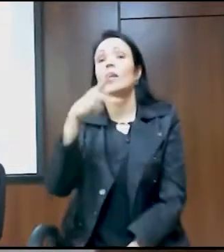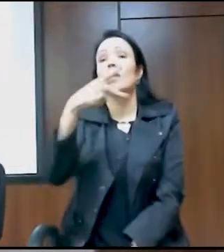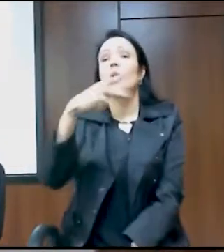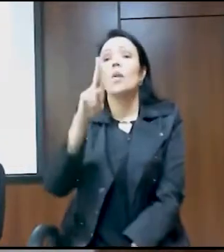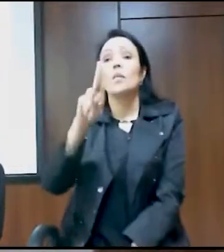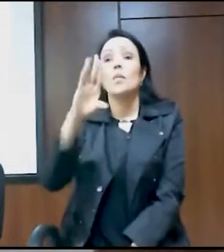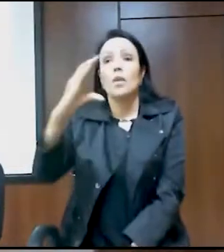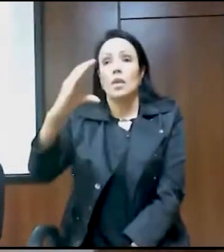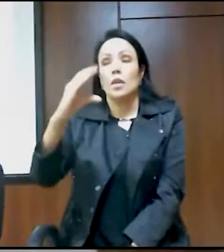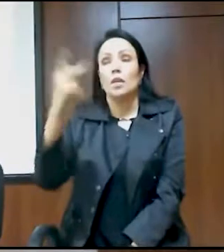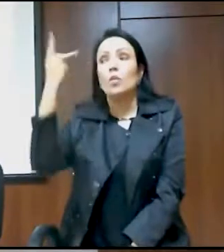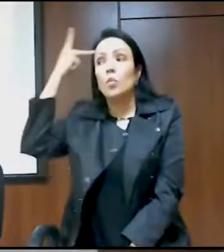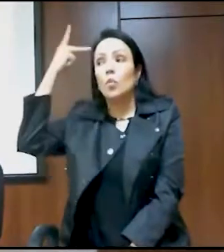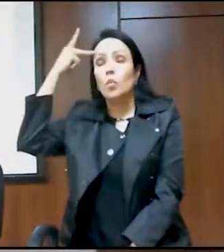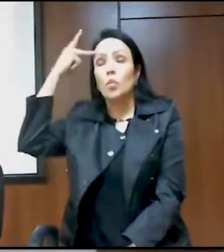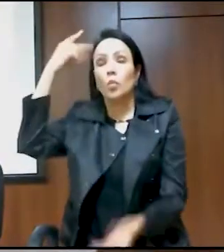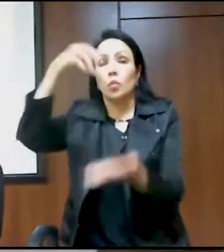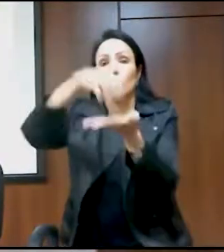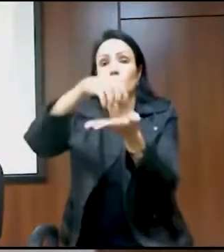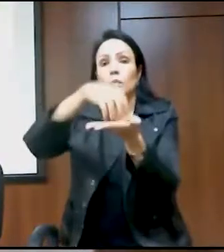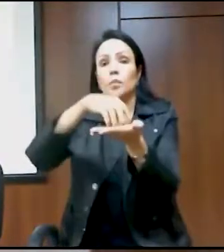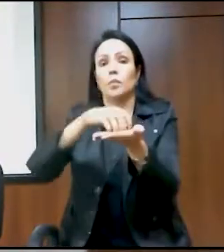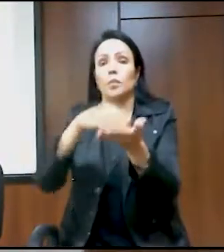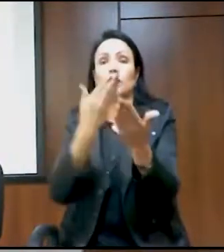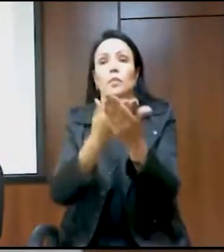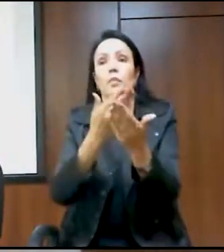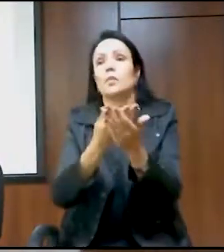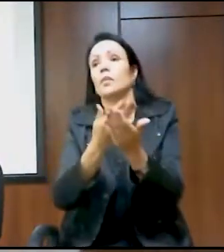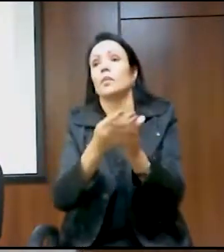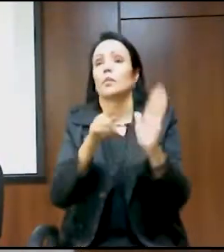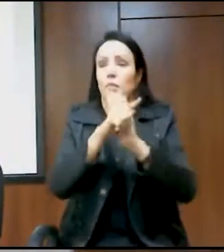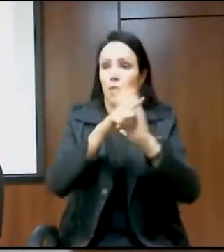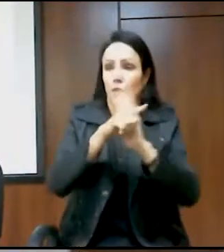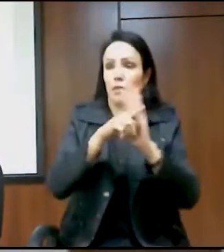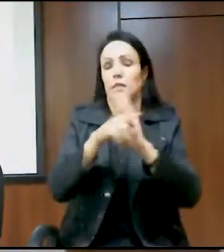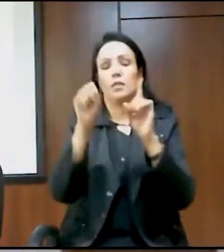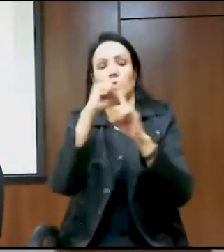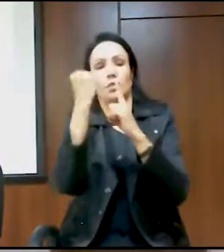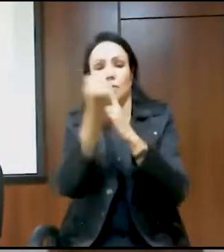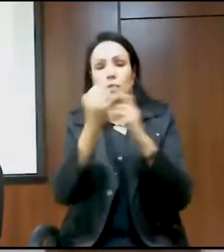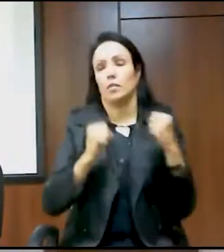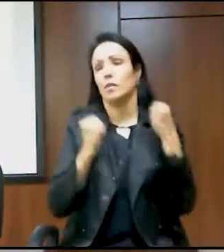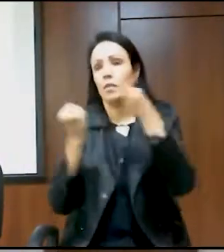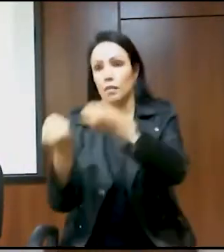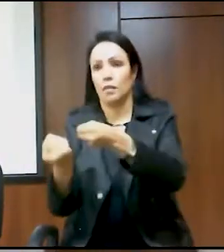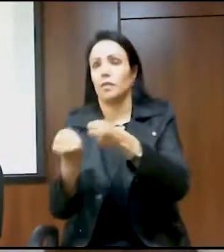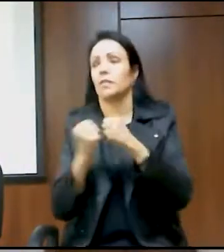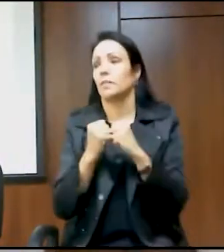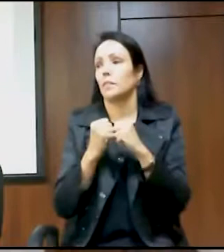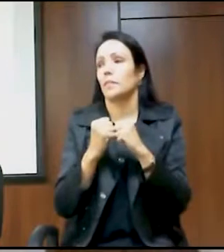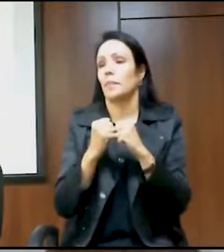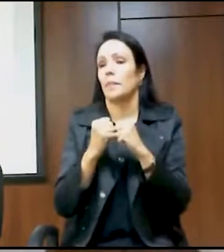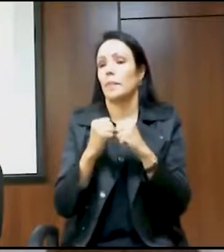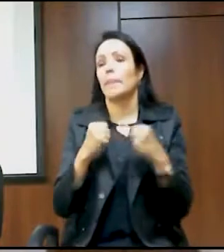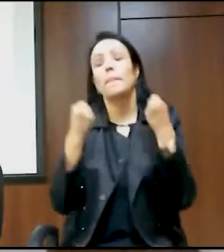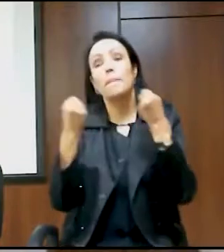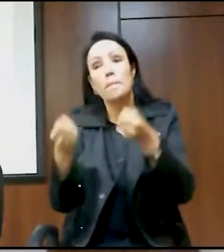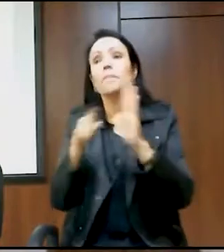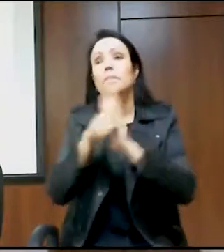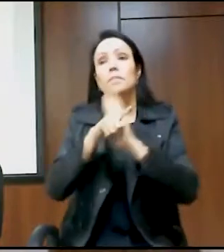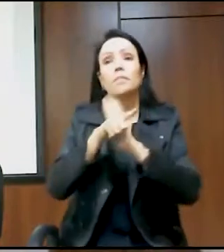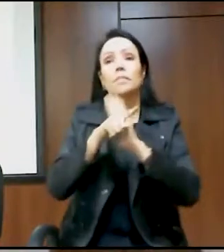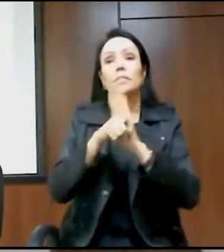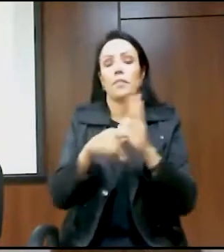um núcleo de estudos e pesquisas sobre movimentos sociais. E nós atuamos muito e pesquisamos muito na área